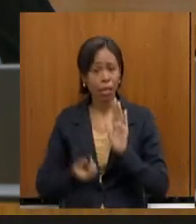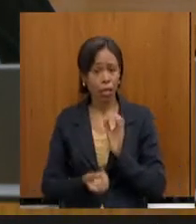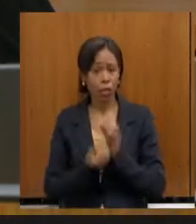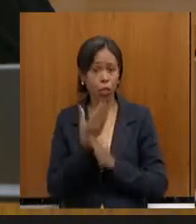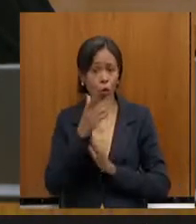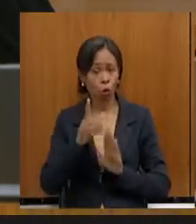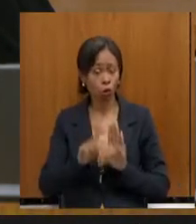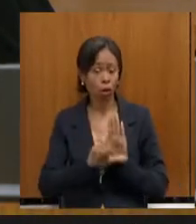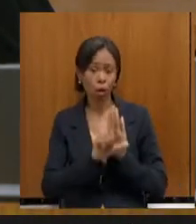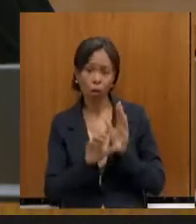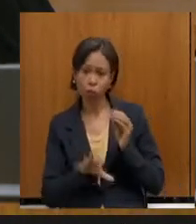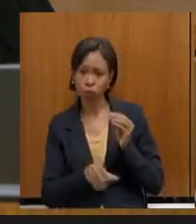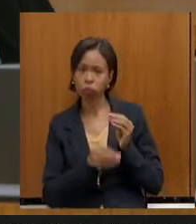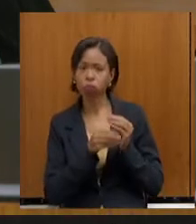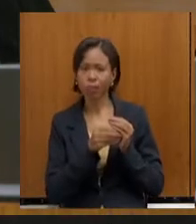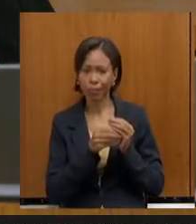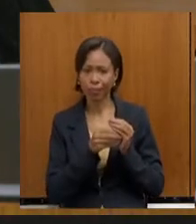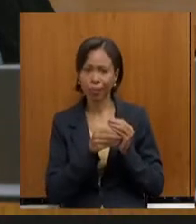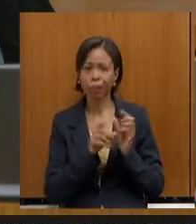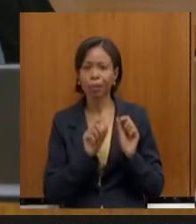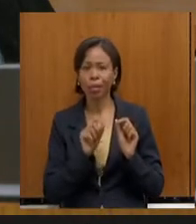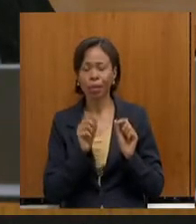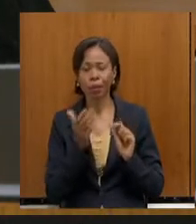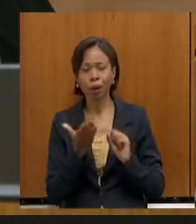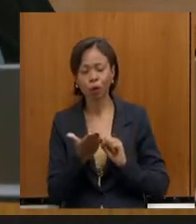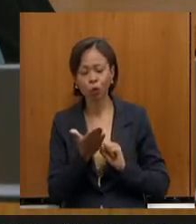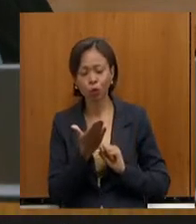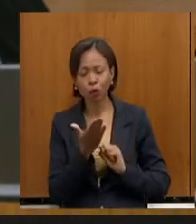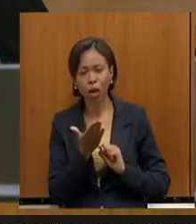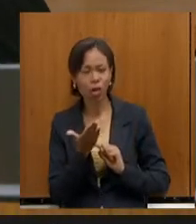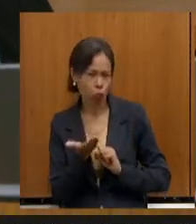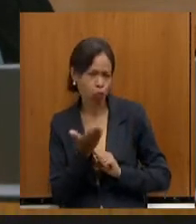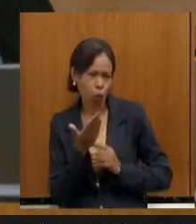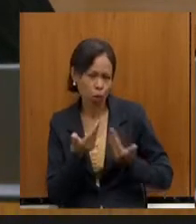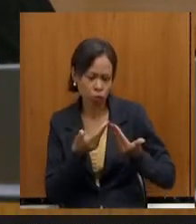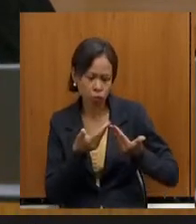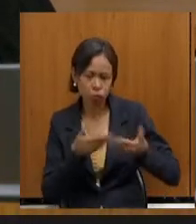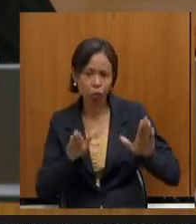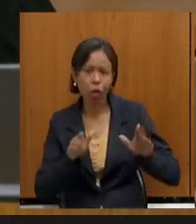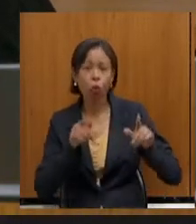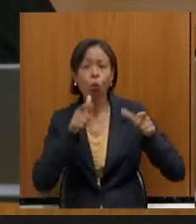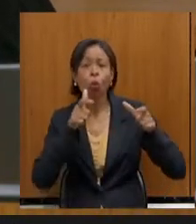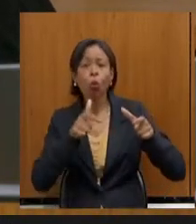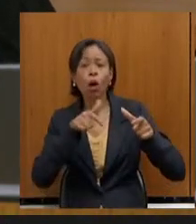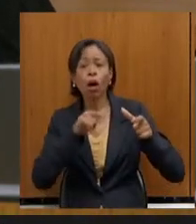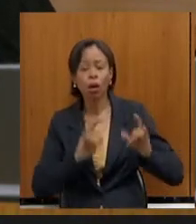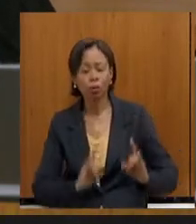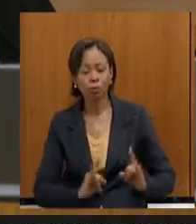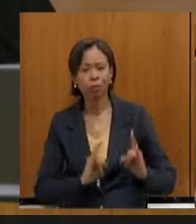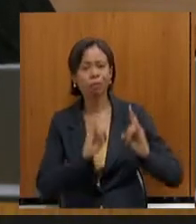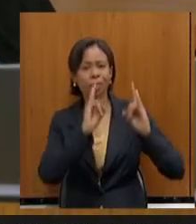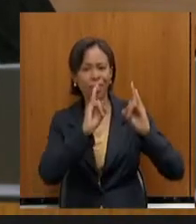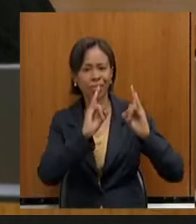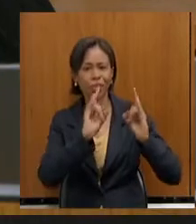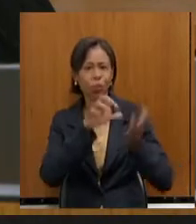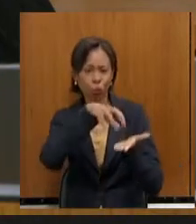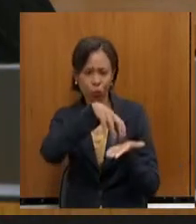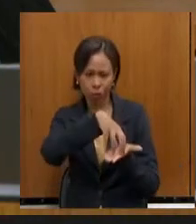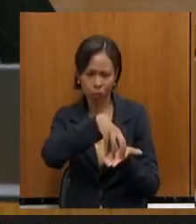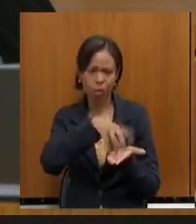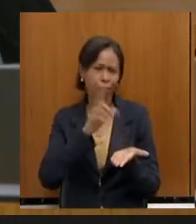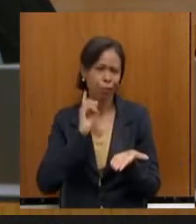possibilitar abrir de novo aquele é aquele prédio onde o centro Mineiro funcionava E